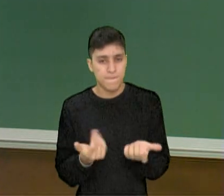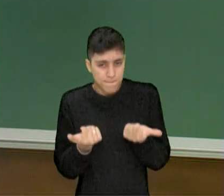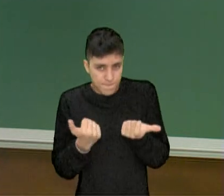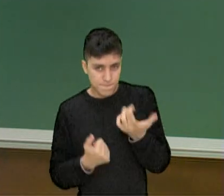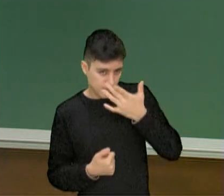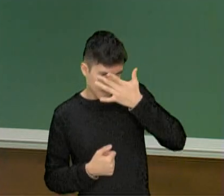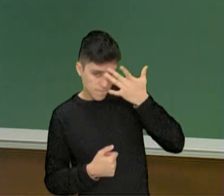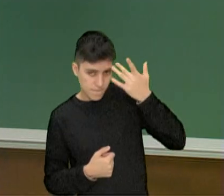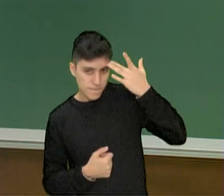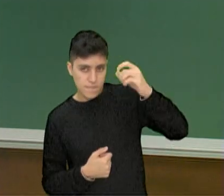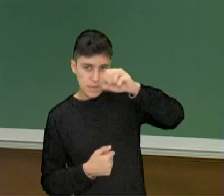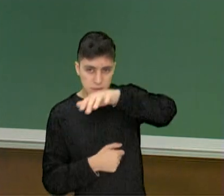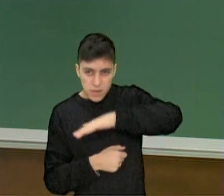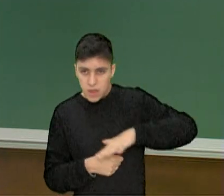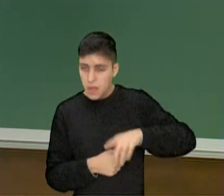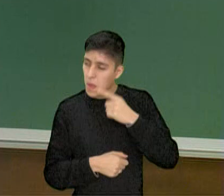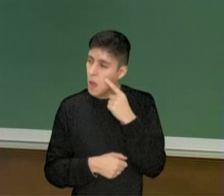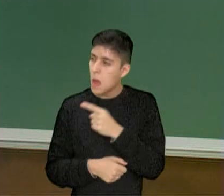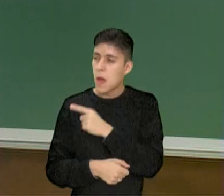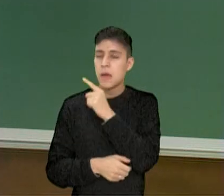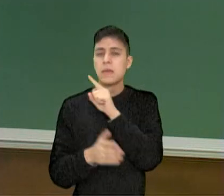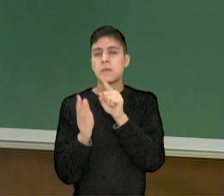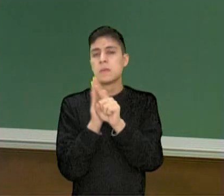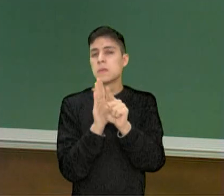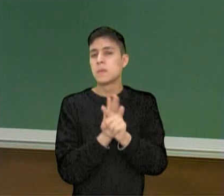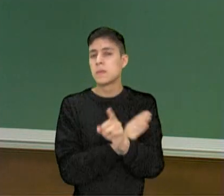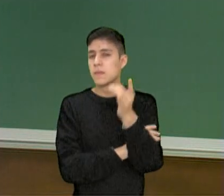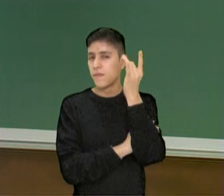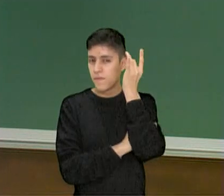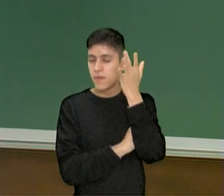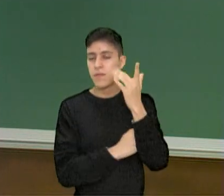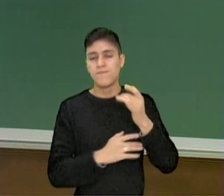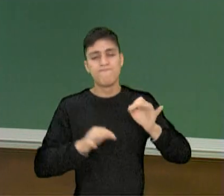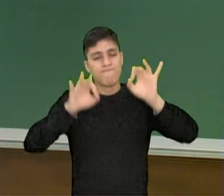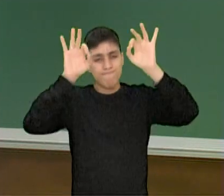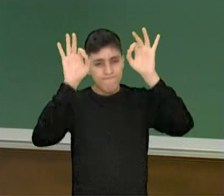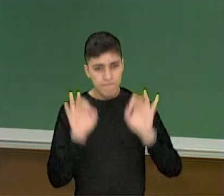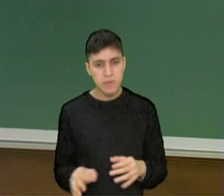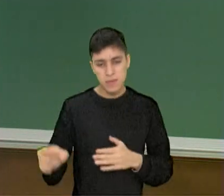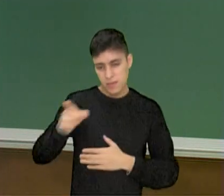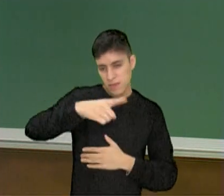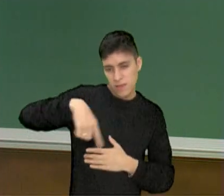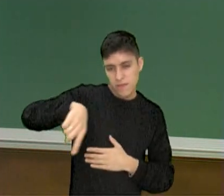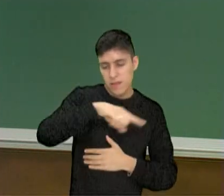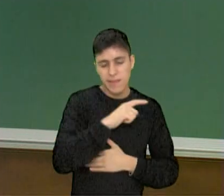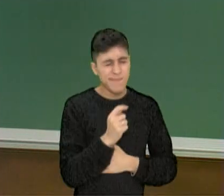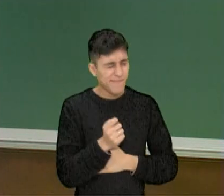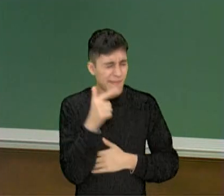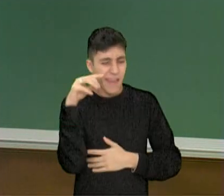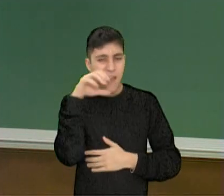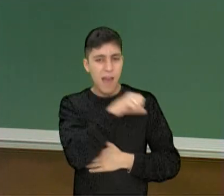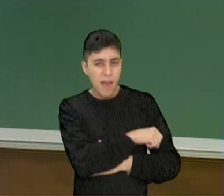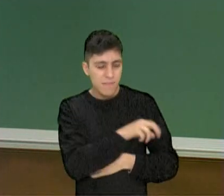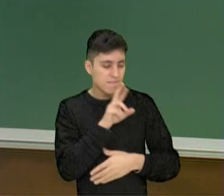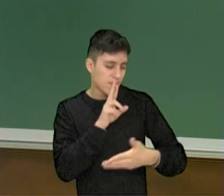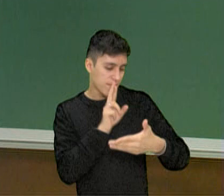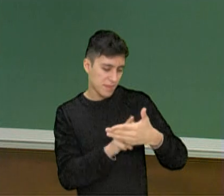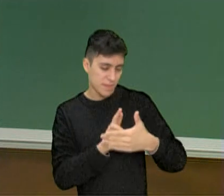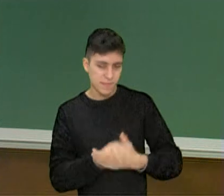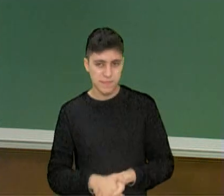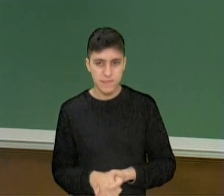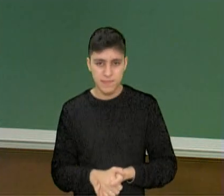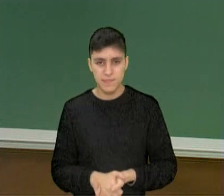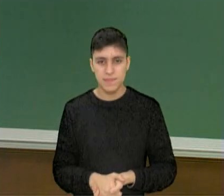Pessoal, esse quiz está muito fácil, né? Eu tenho certeza que vocês fizeram de olhos fechados, de ojos